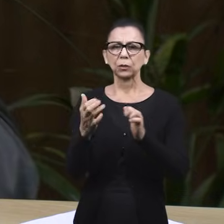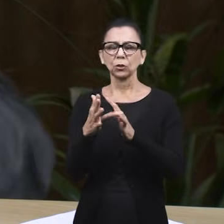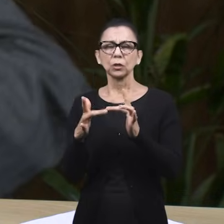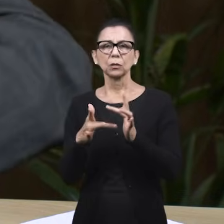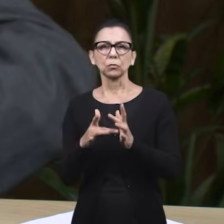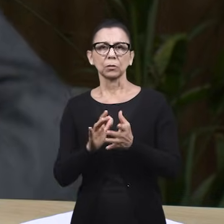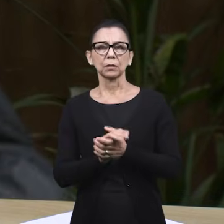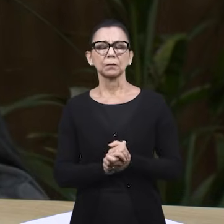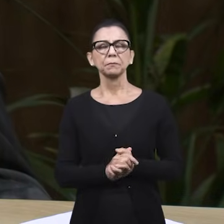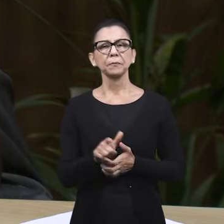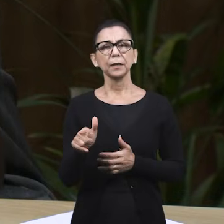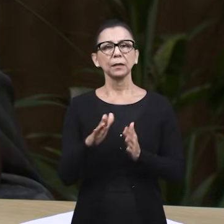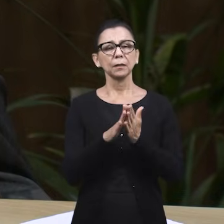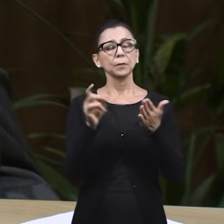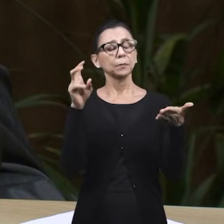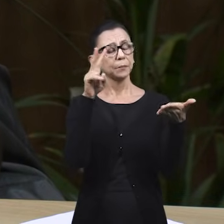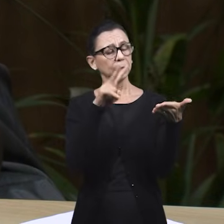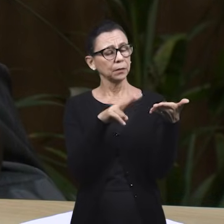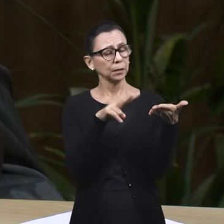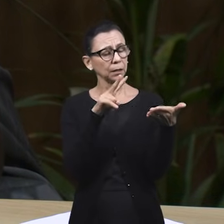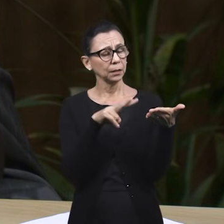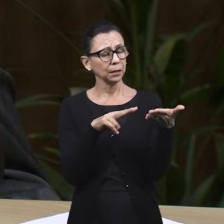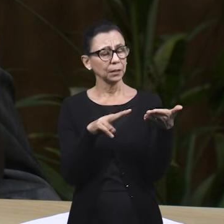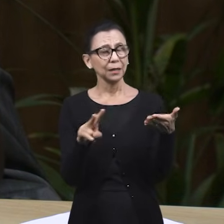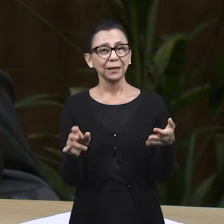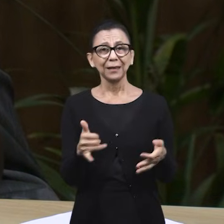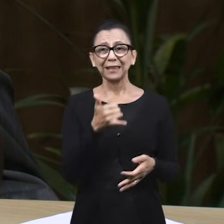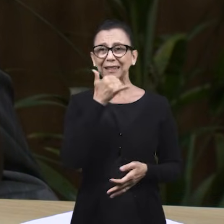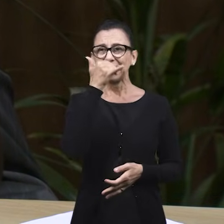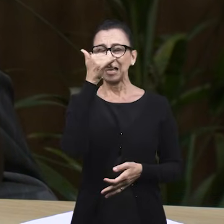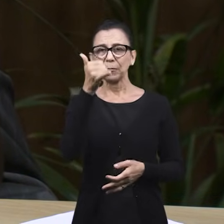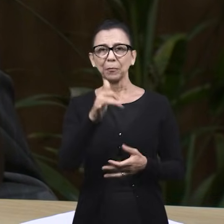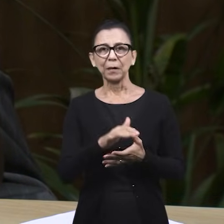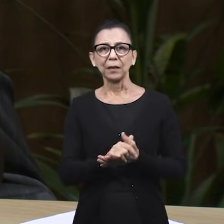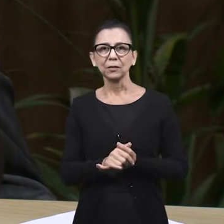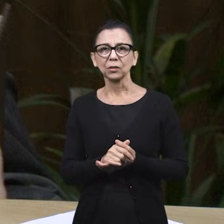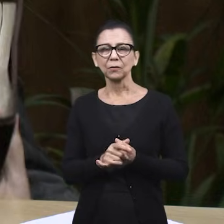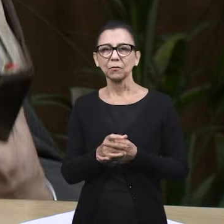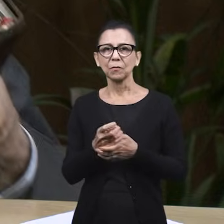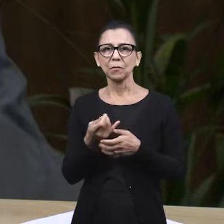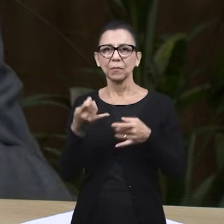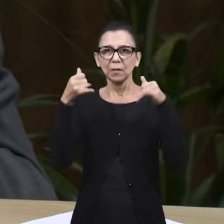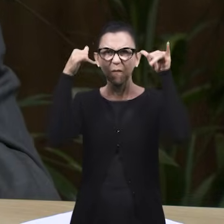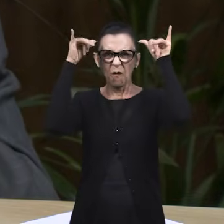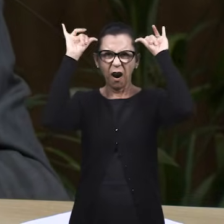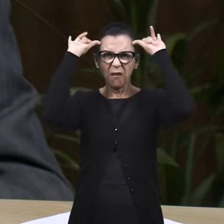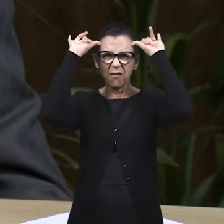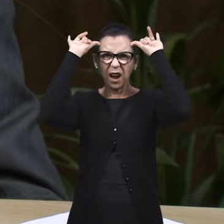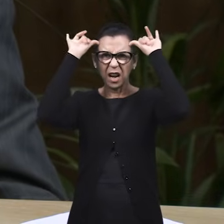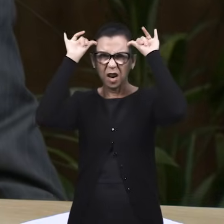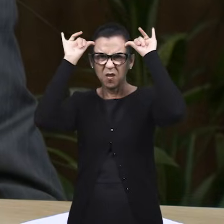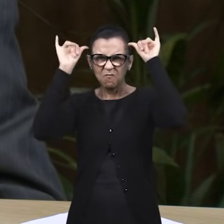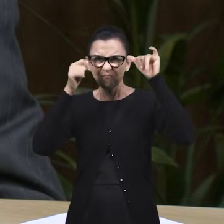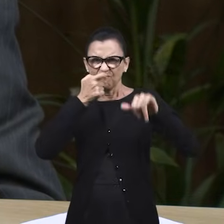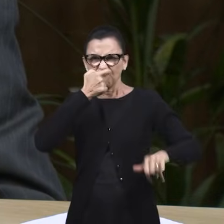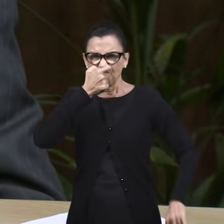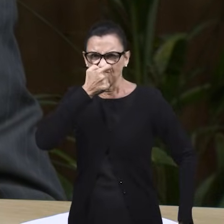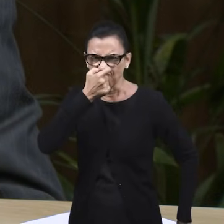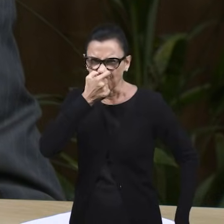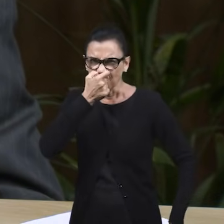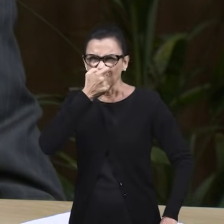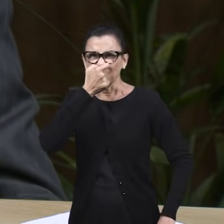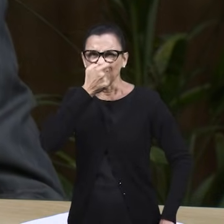mão. Se converteu, estava lendo a Bíblia. Aí veio uma vaca furiosa para cima dele, ele fez assim, olha a Bíblia,